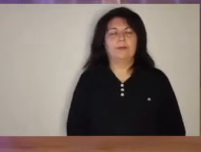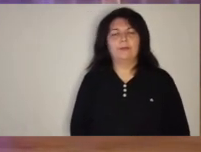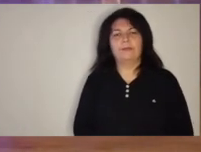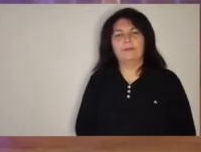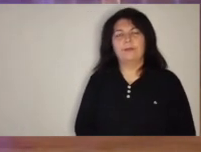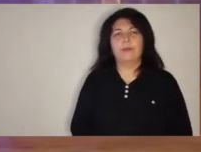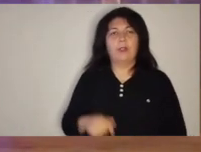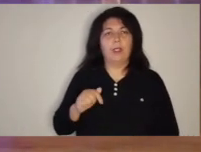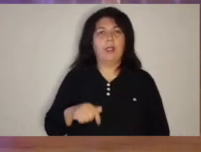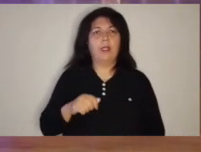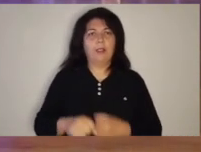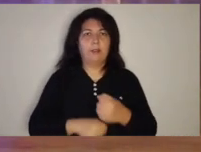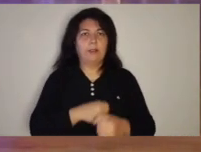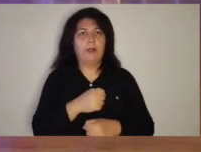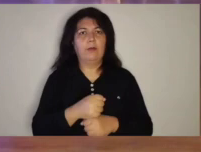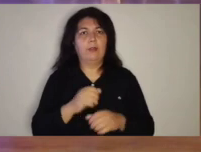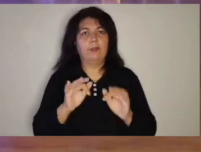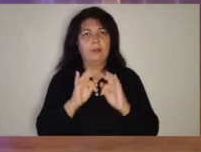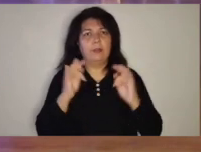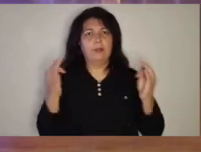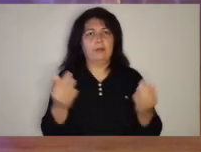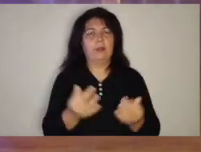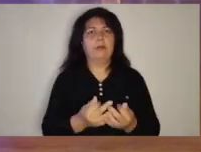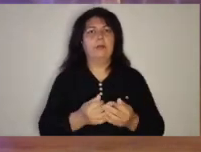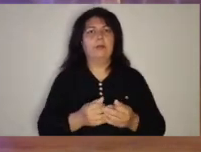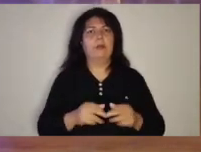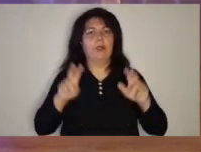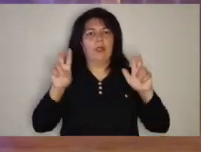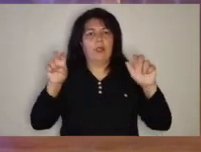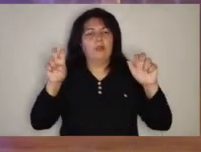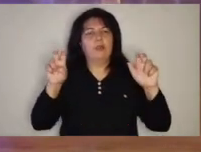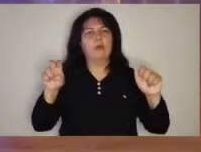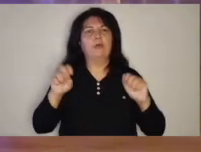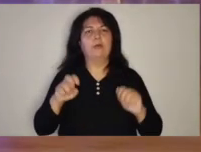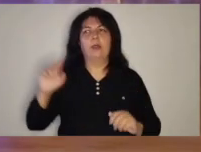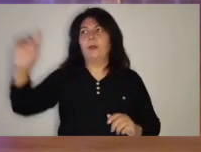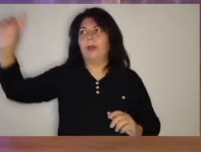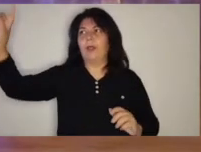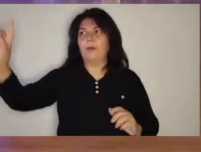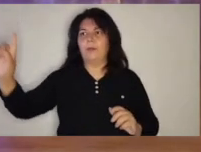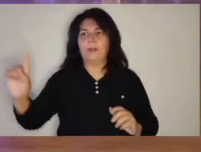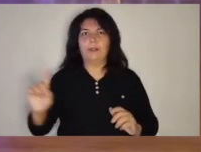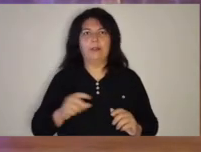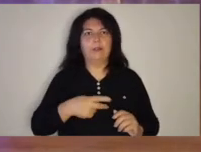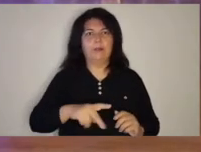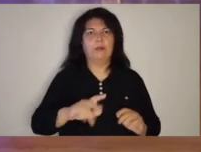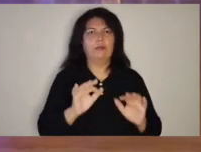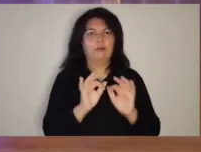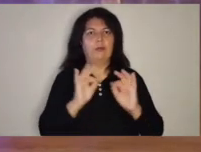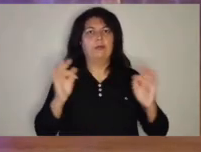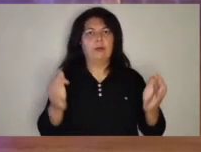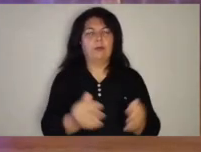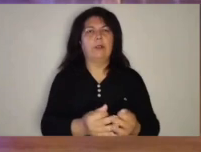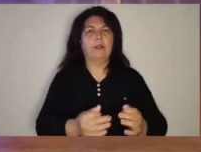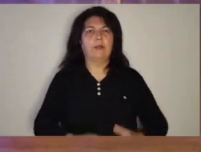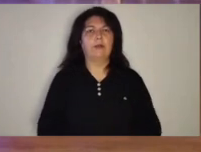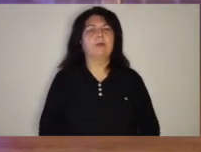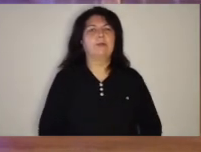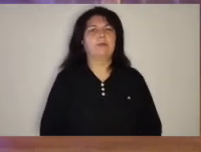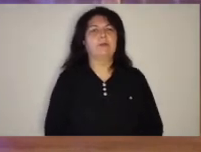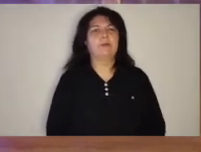Mas este ano é o ano da família e o título dessa mensagem é A Presença de Deus em Sua